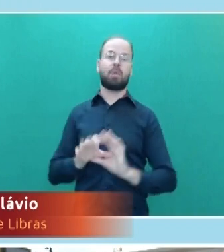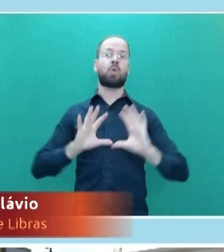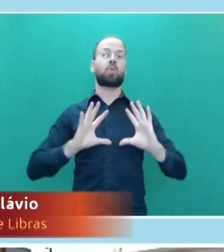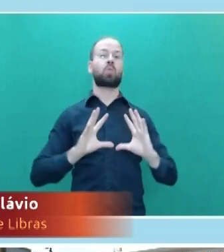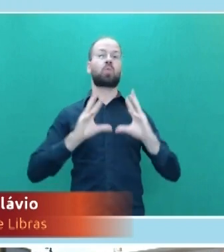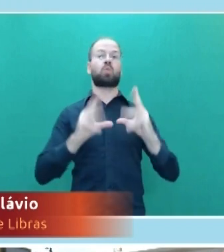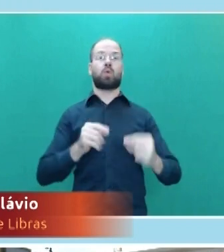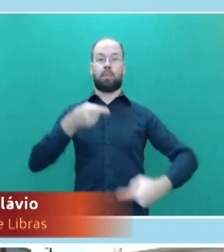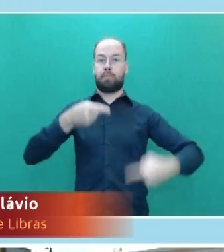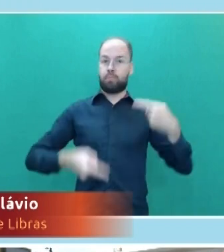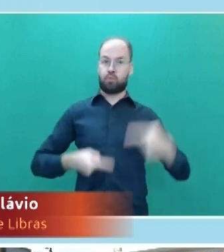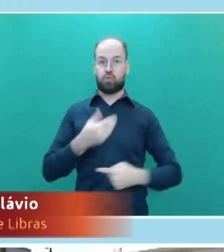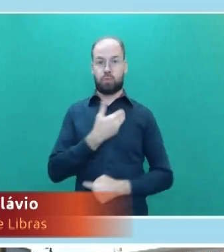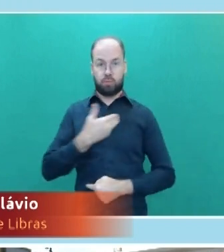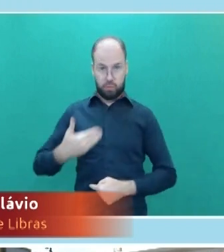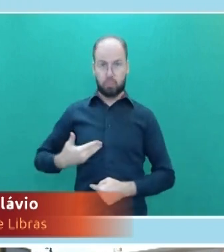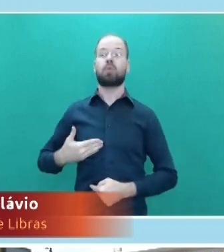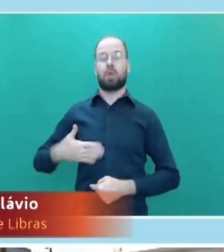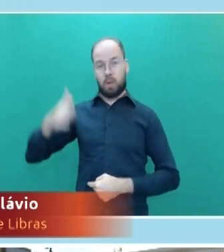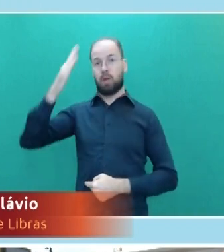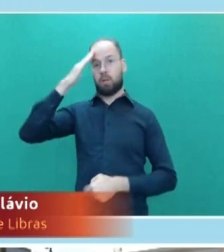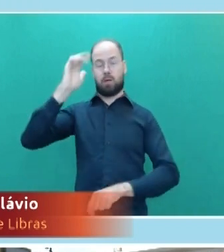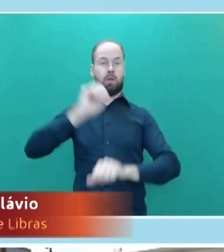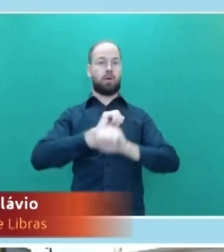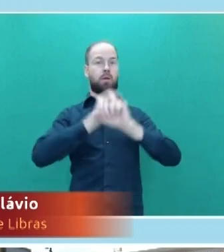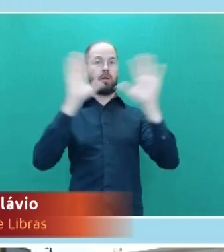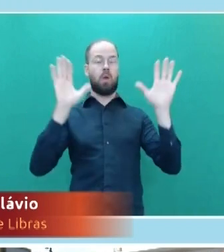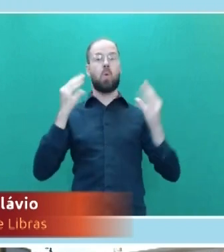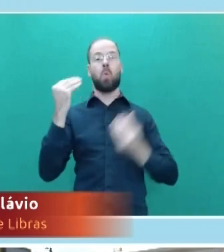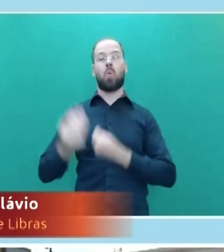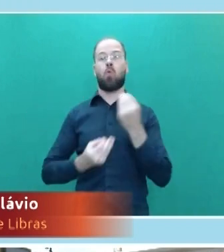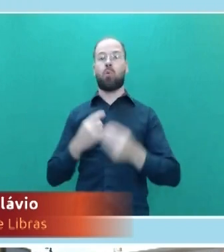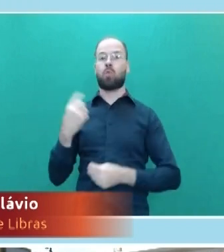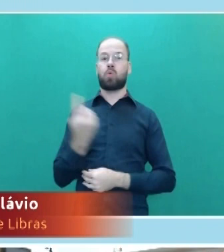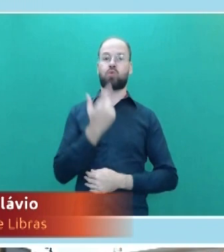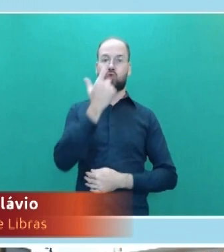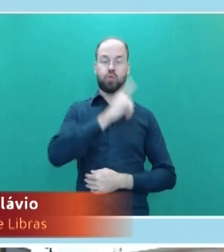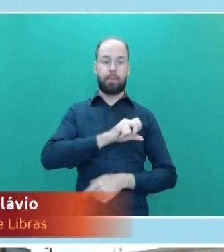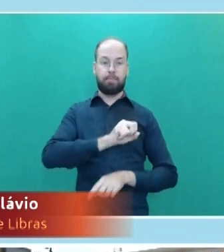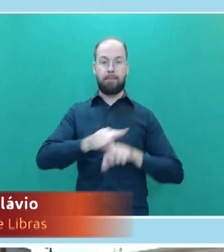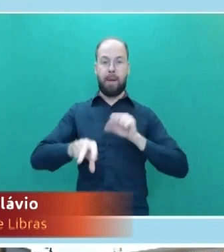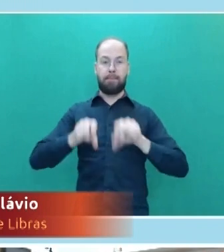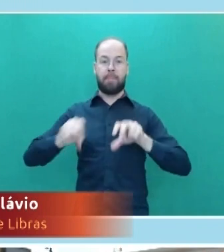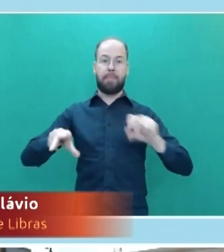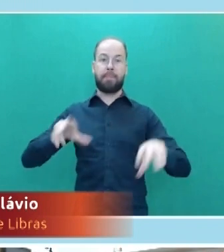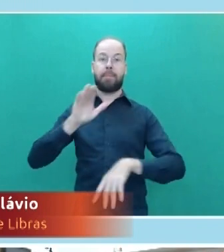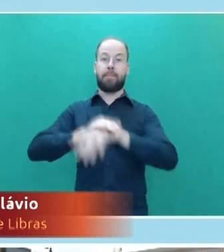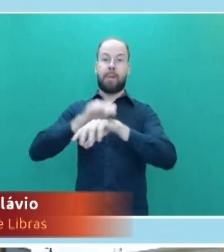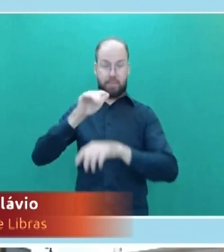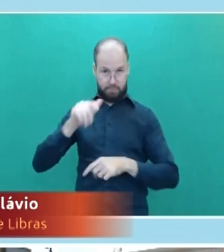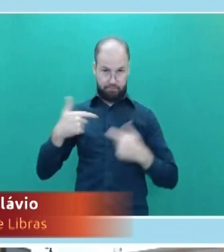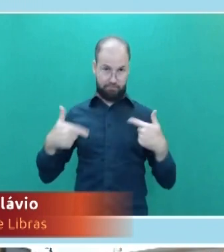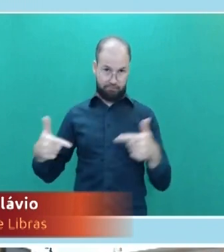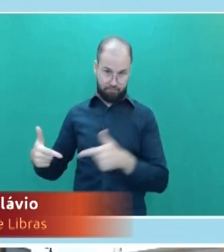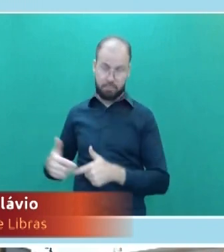e entendimento possível de como a gente consegue gerar mais emprego e, obviamente, mais renda.